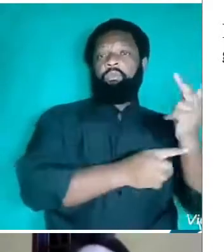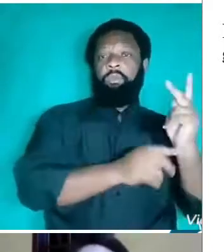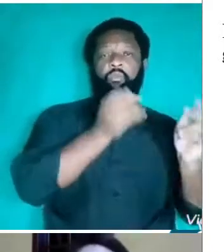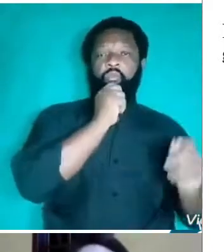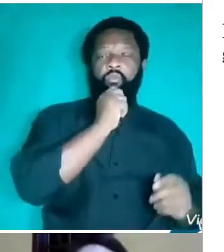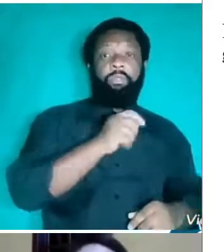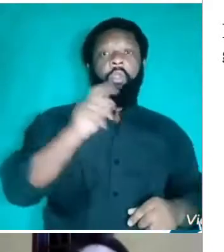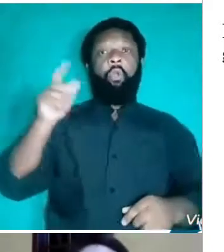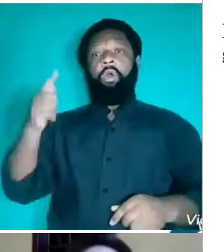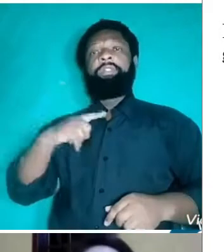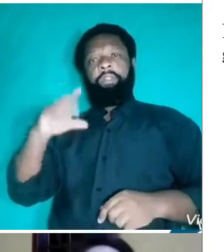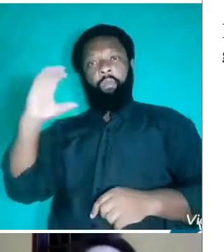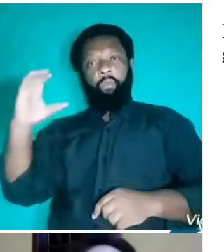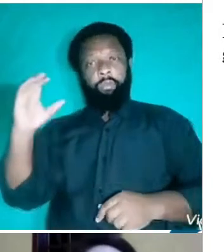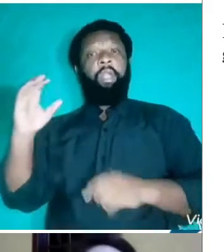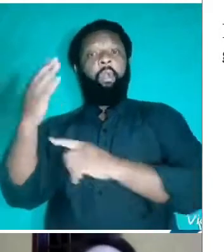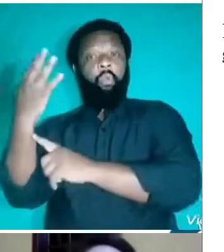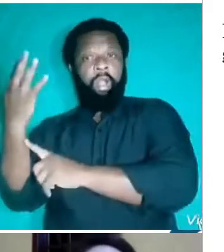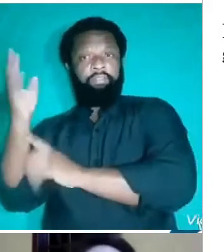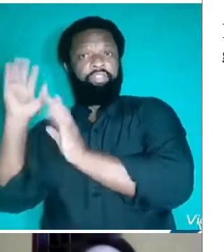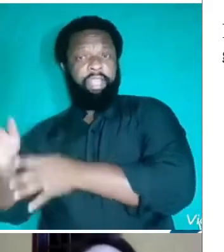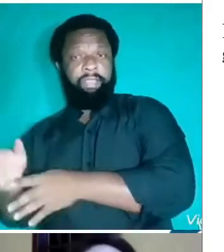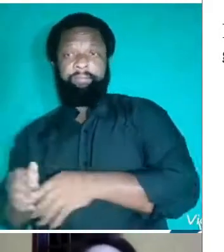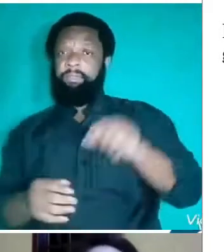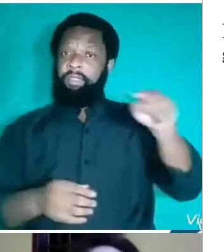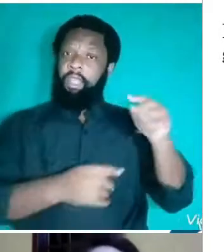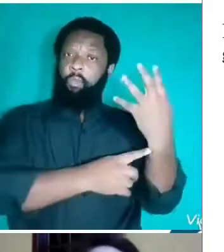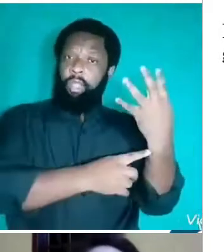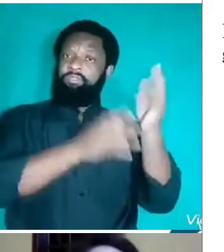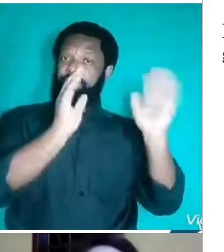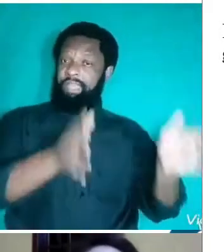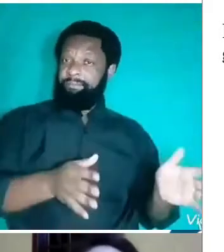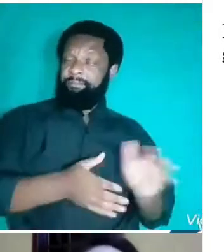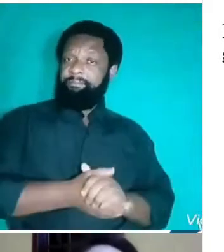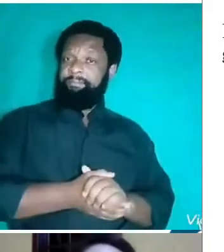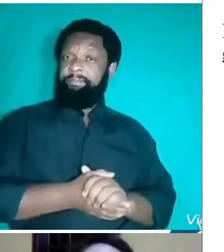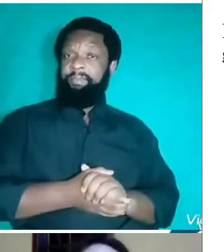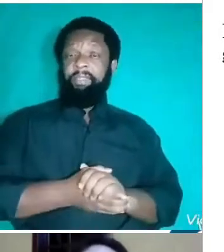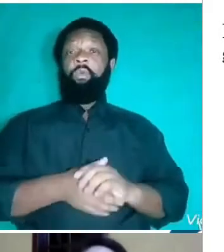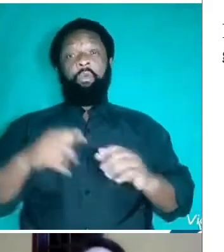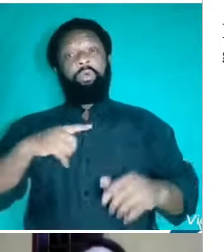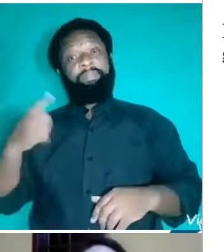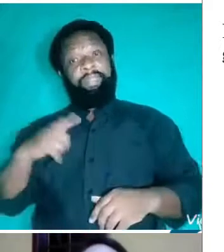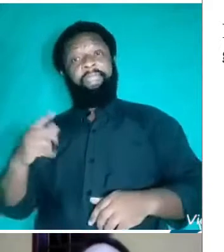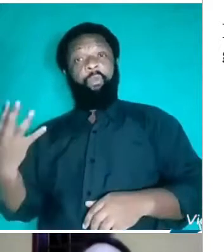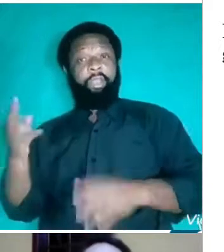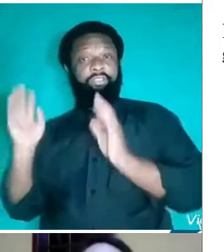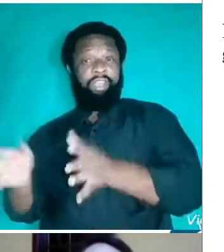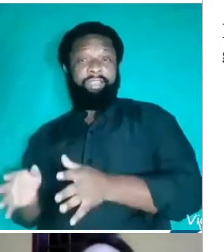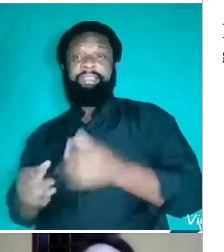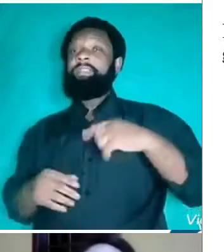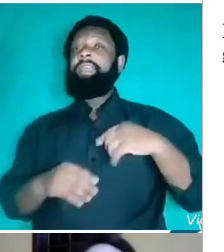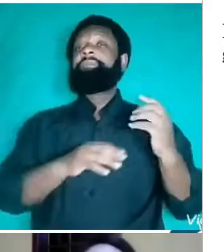outro aqui também já tem 4. Esse outro aqui também já tem 4. e esse outro aqui já tem 4.